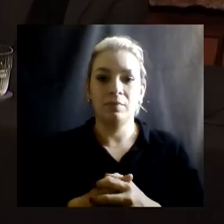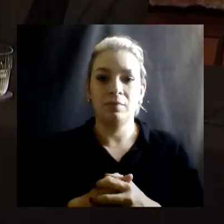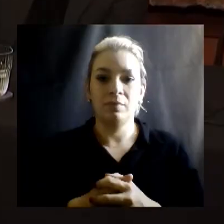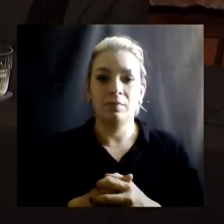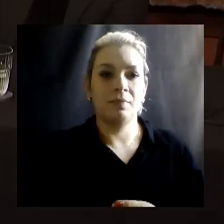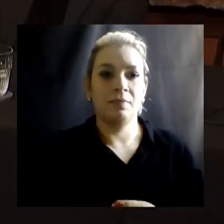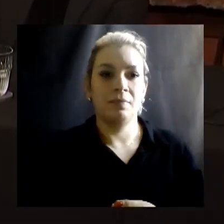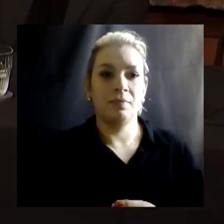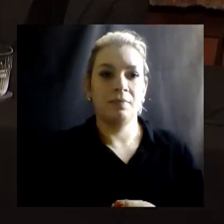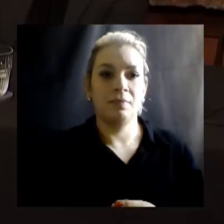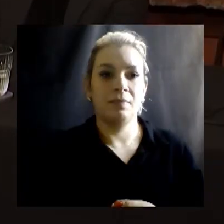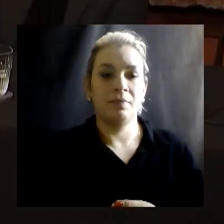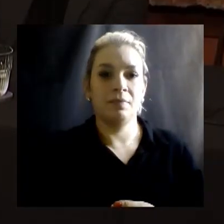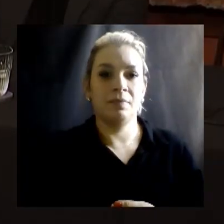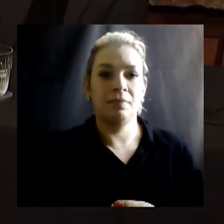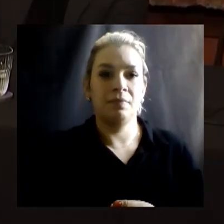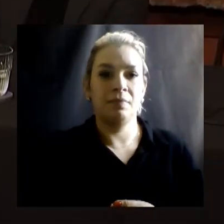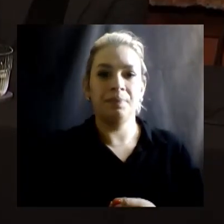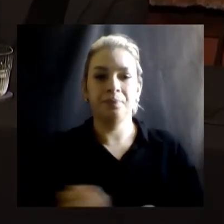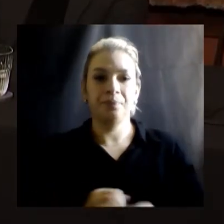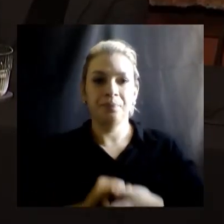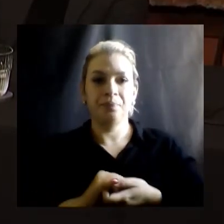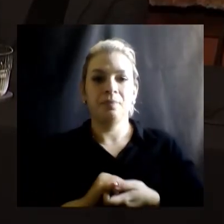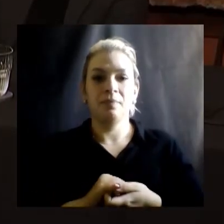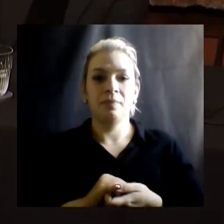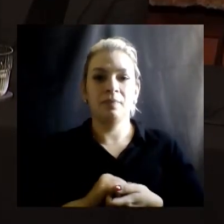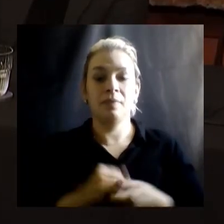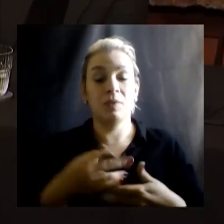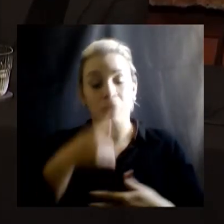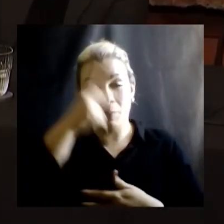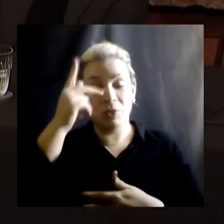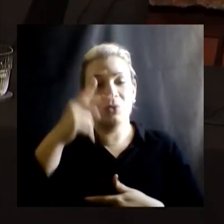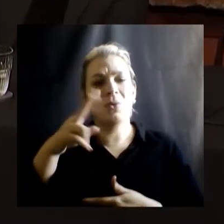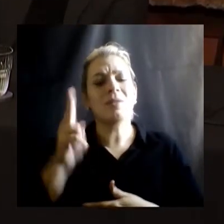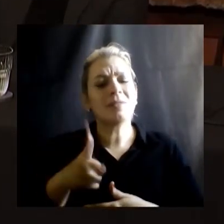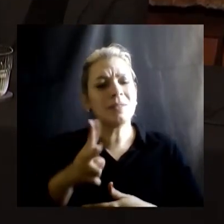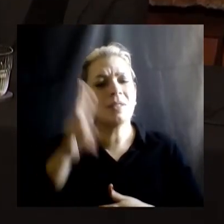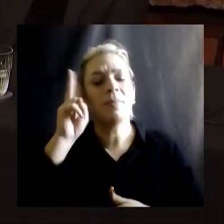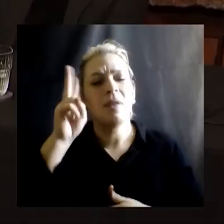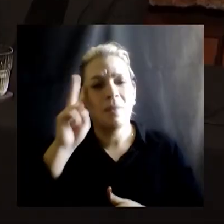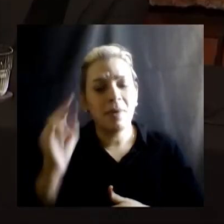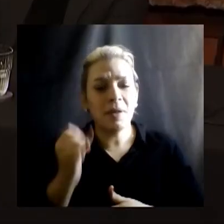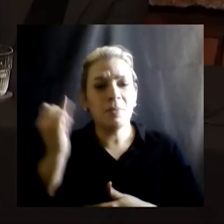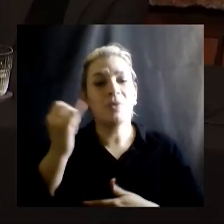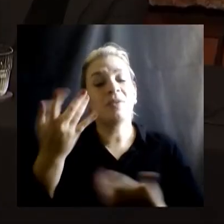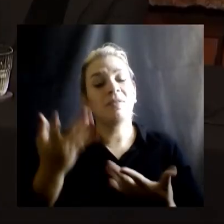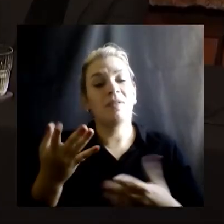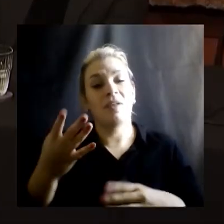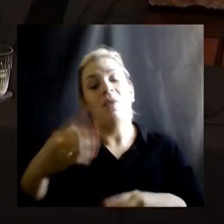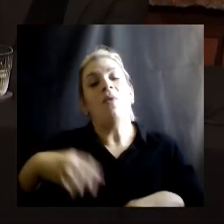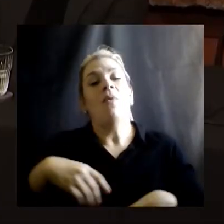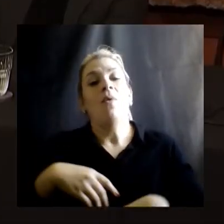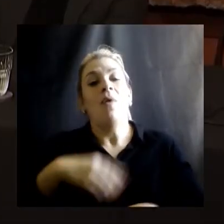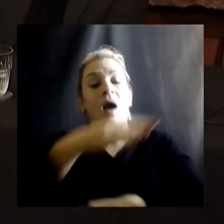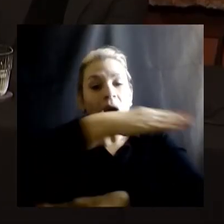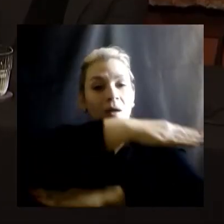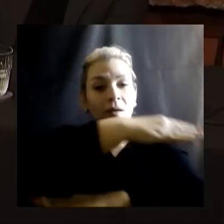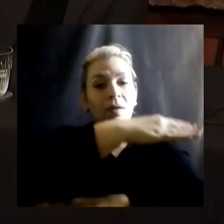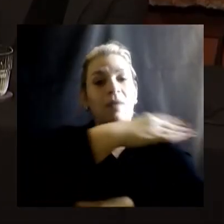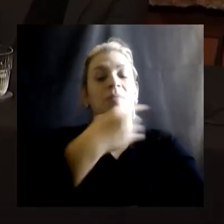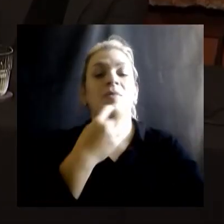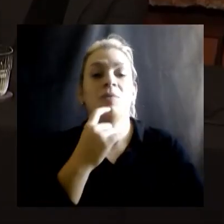é uma pessoa que tem que ser sempre lembrada e a Câmara Municipal agora, vamos dizer assim, eternizou essa lembrança através